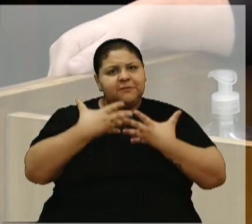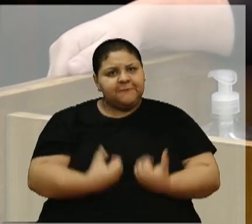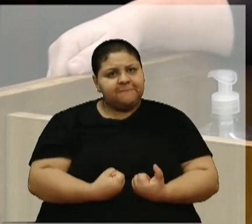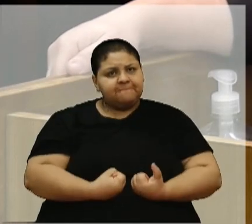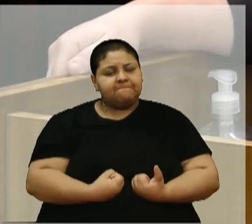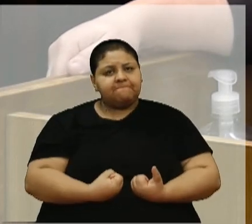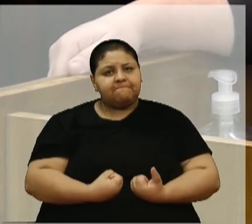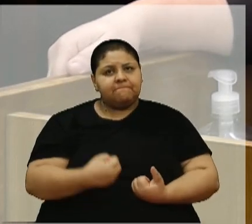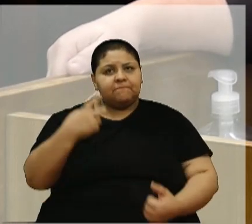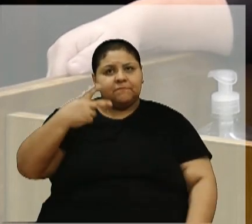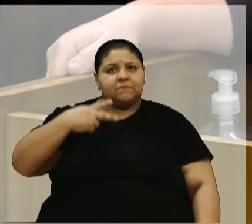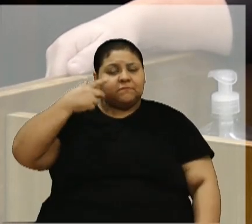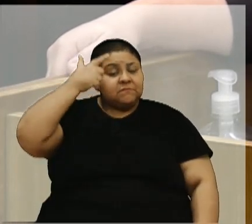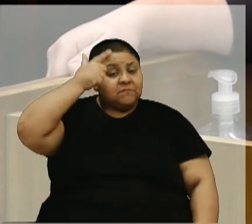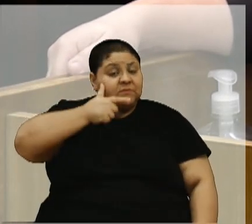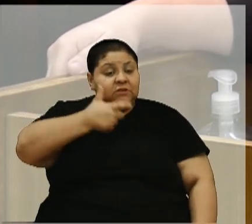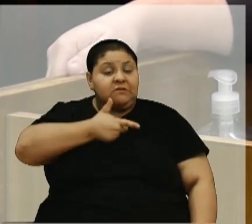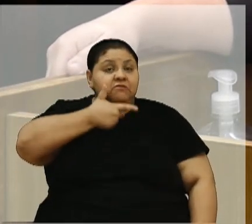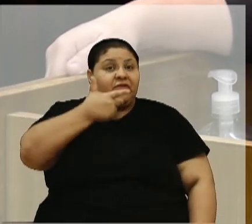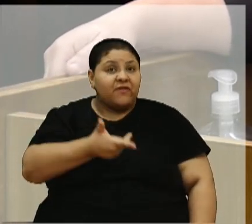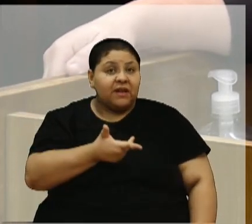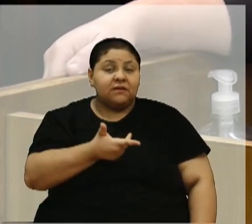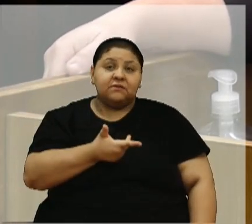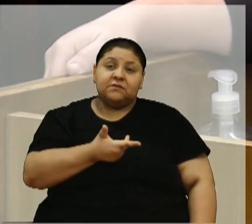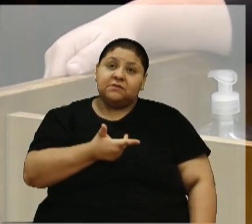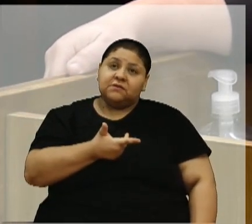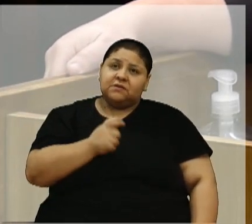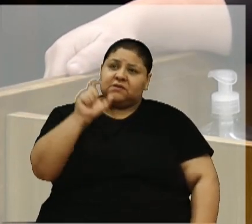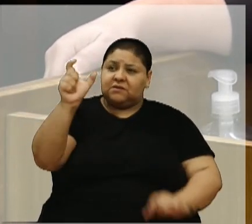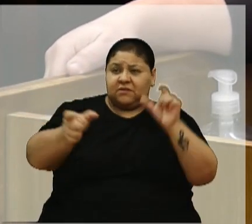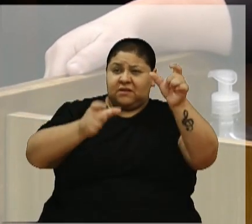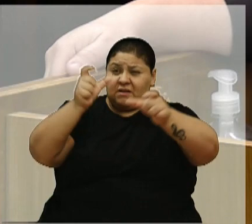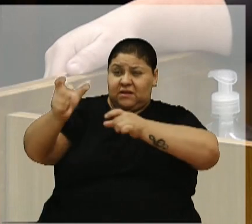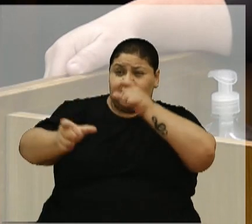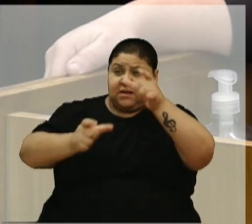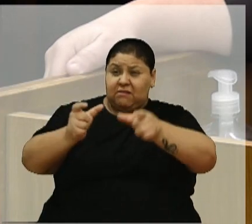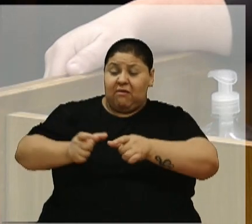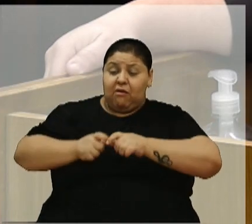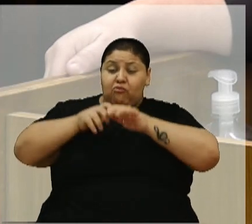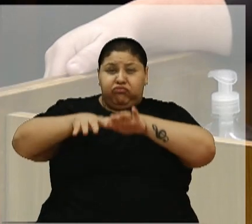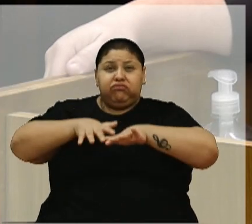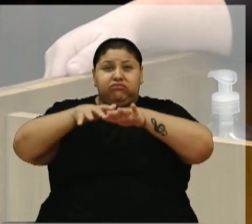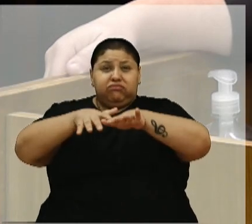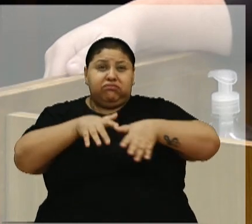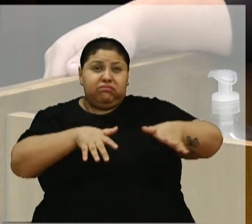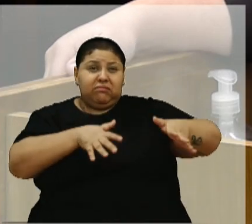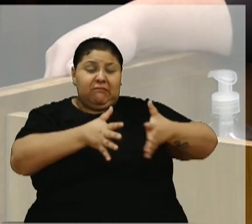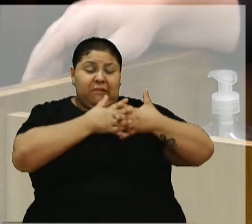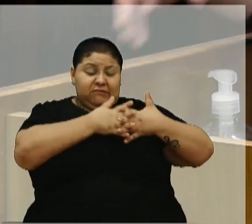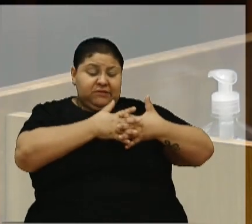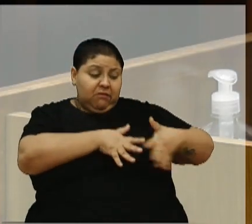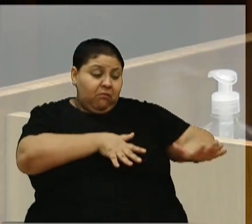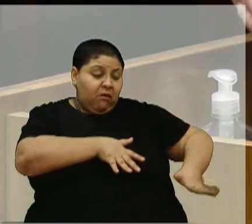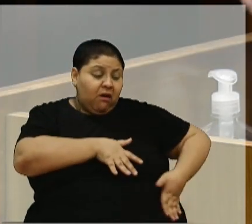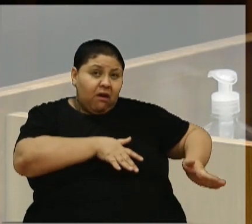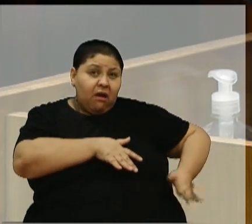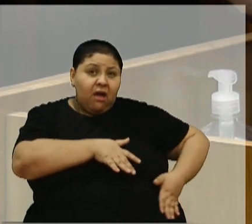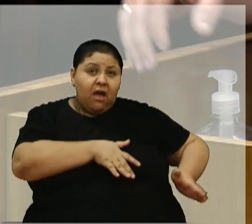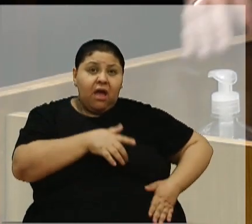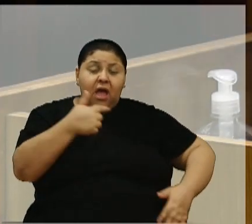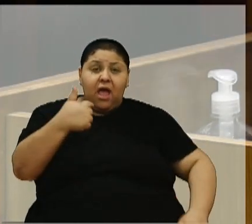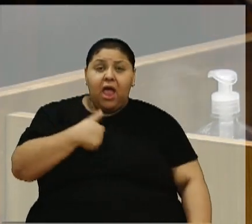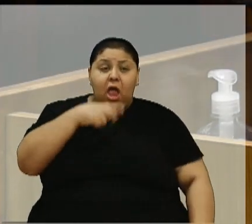Olha, vereador Lucas, quando o senhor fala na questão das pessoas que foram lá, ruaceiros, vagabundos, enfim, eu nunca vi